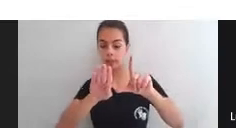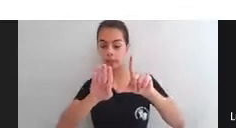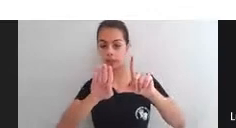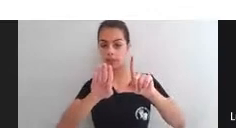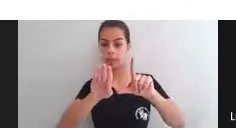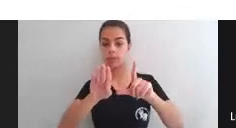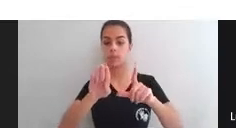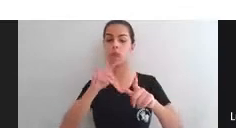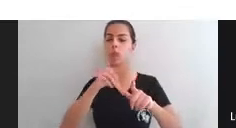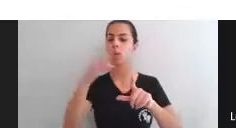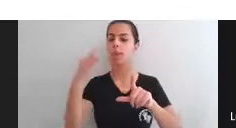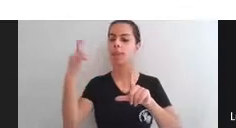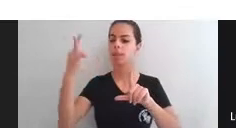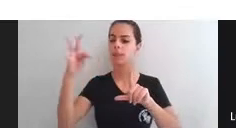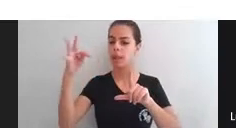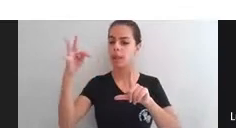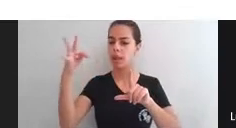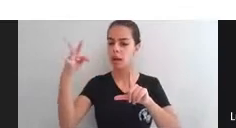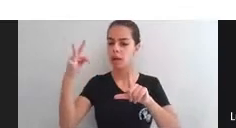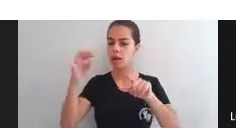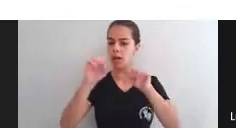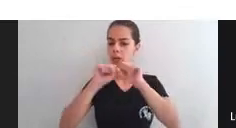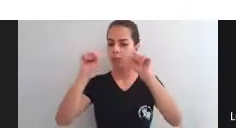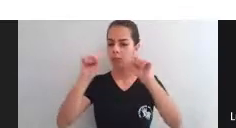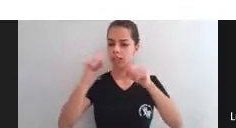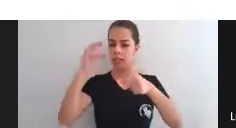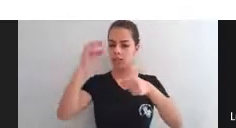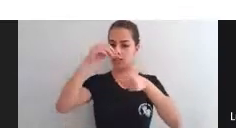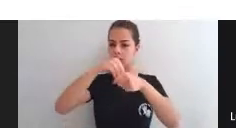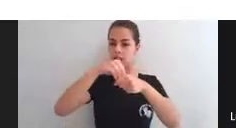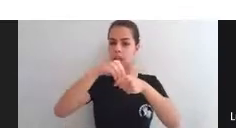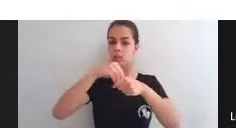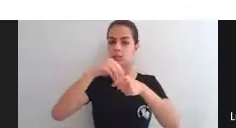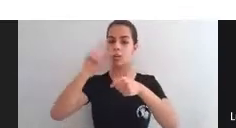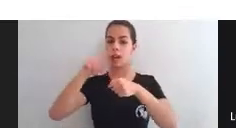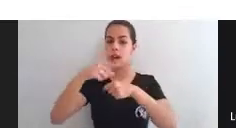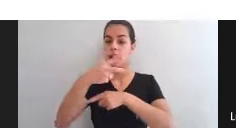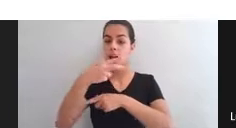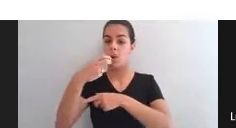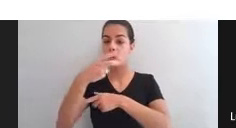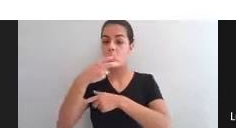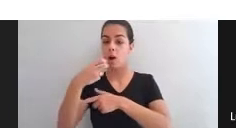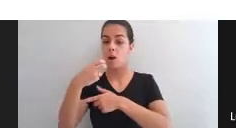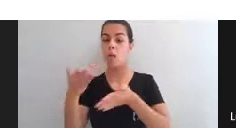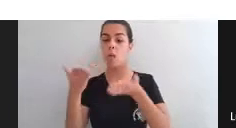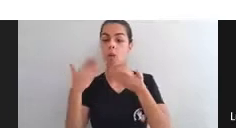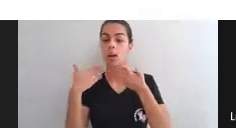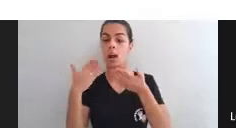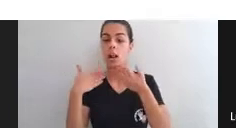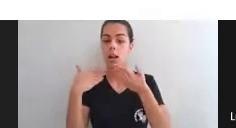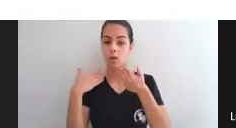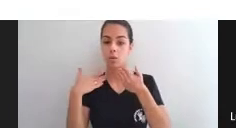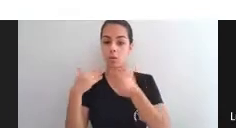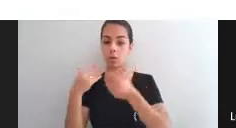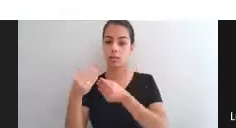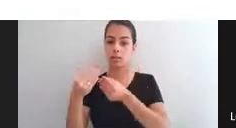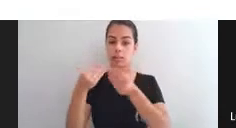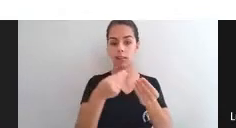todo o trabalho que o sistema realiza vai ser igual ao calor fornecido ao próprio sistema.